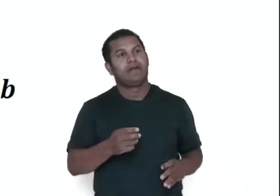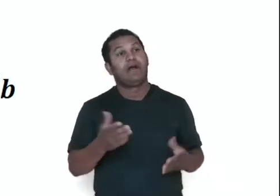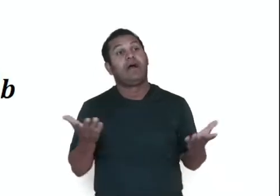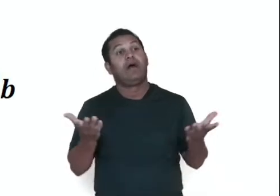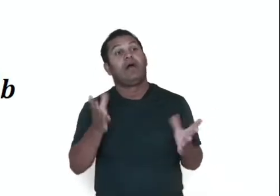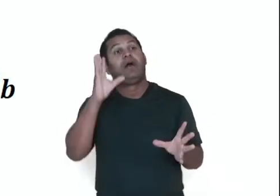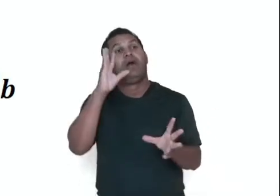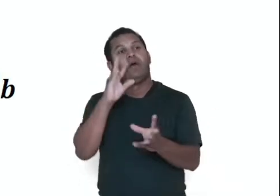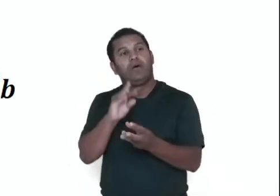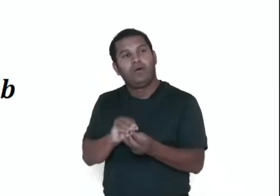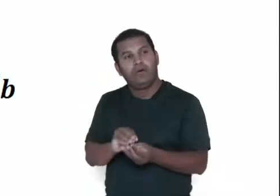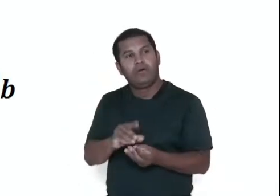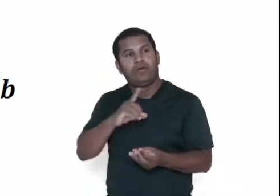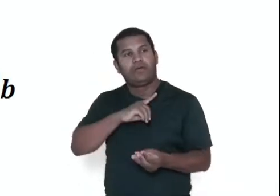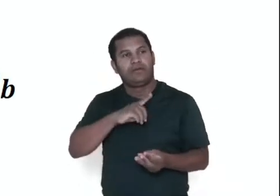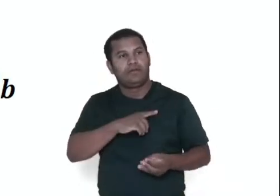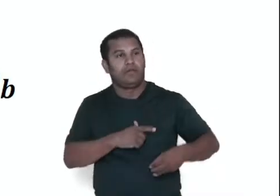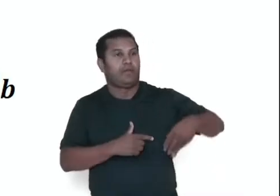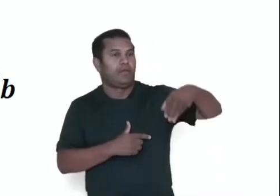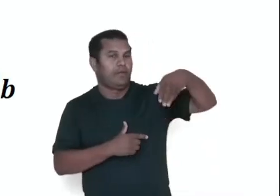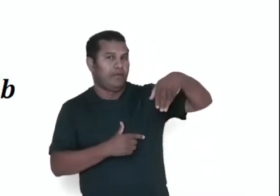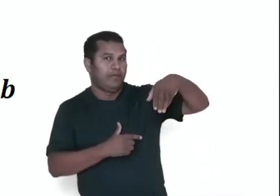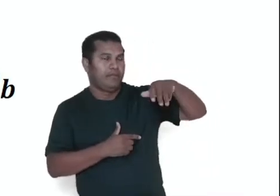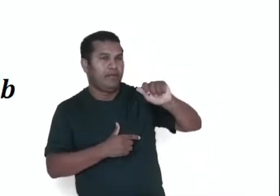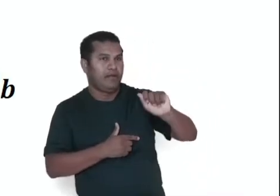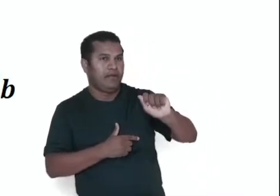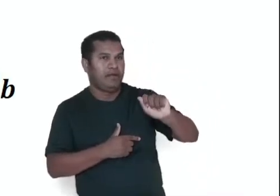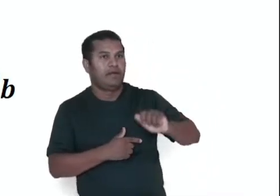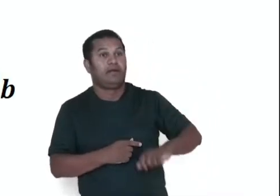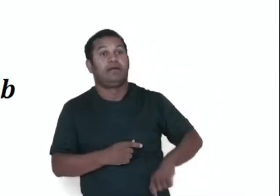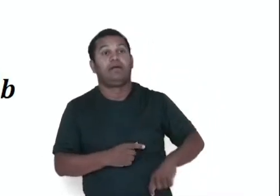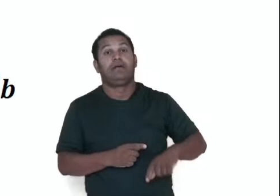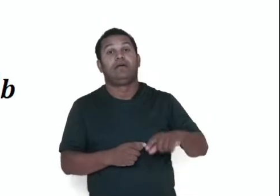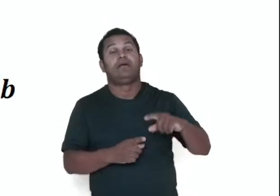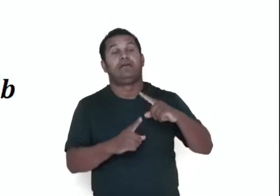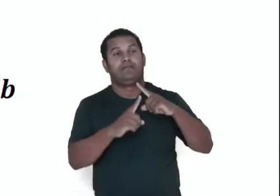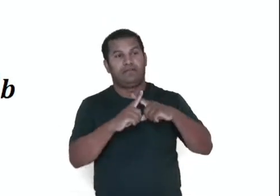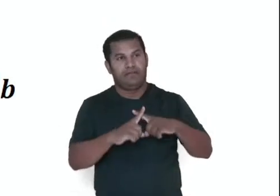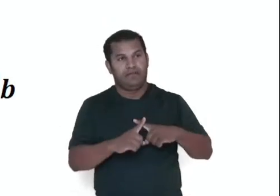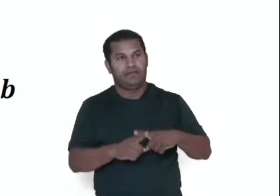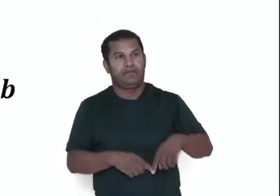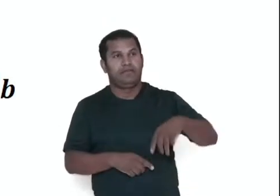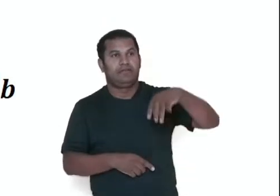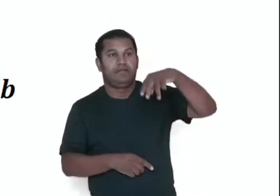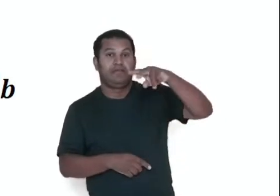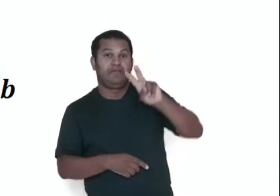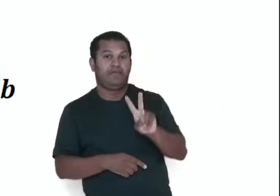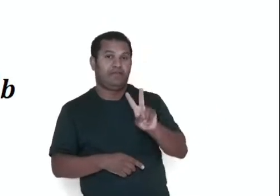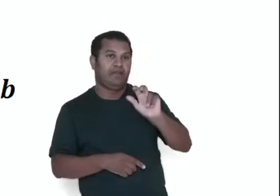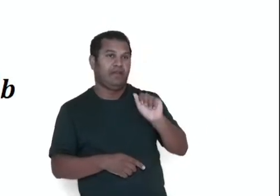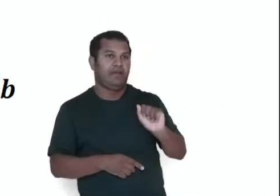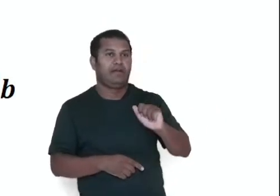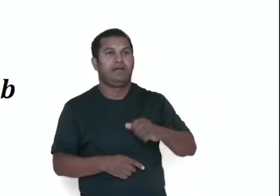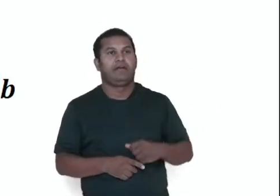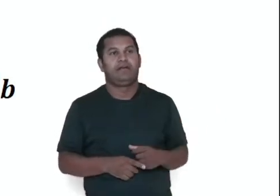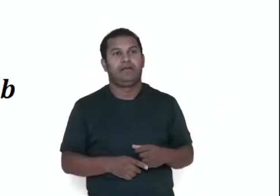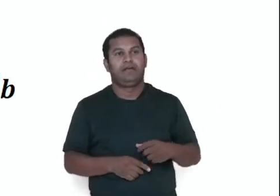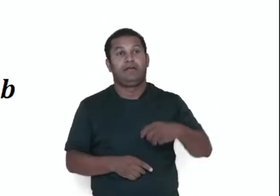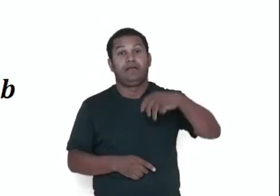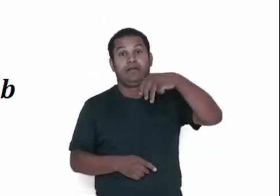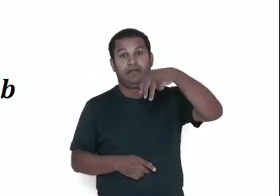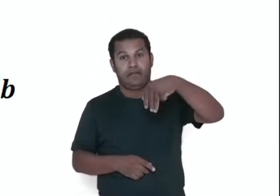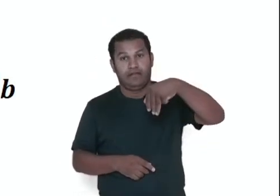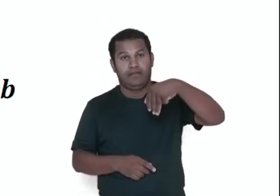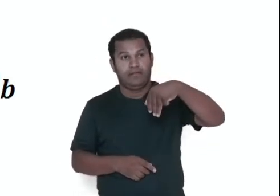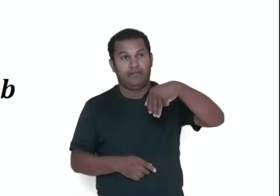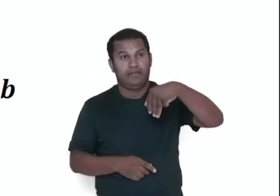corpinho A mais vezes sua velocidade, mais a massa do corpo B vezes a sua velocidade, certo? Lembra que eu estou